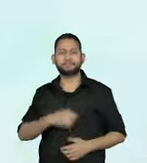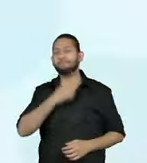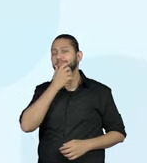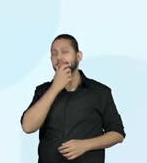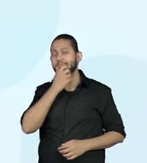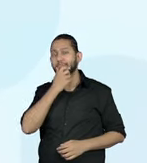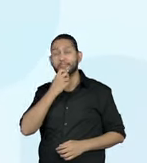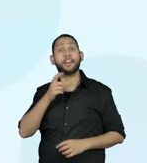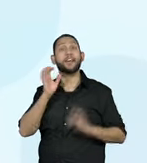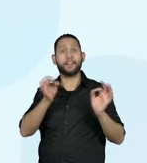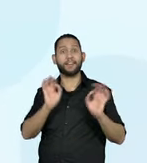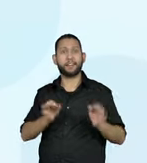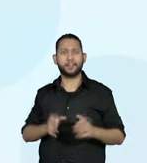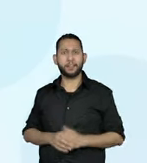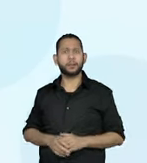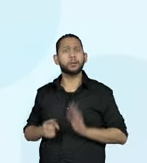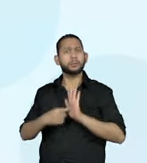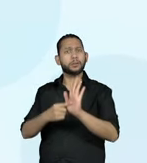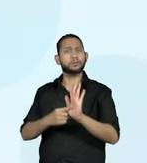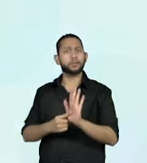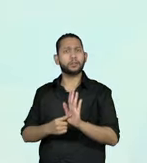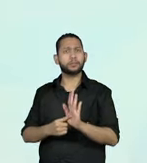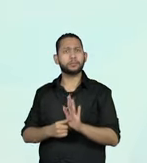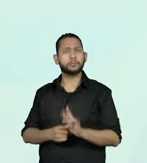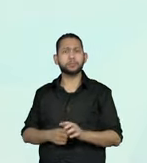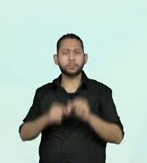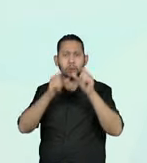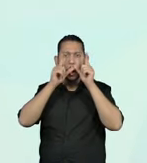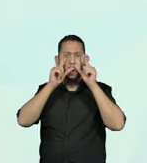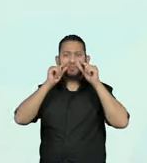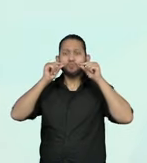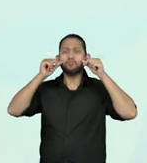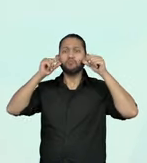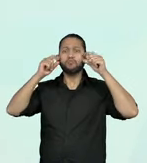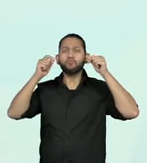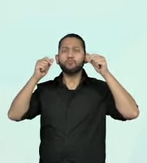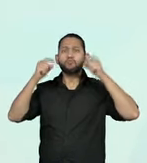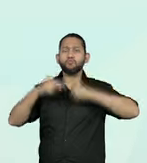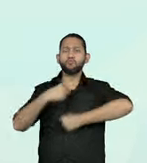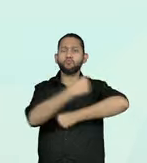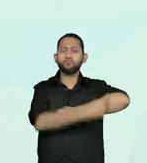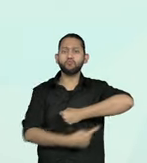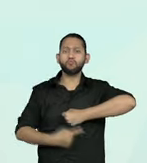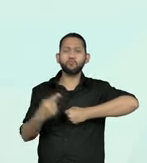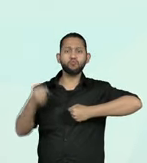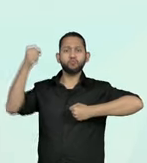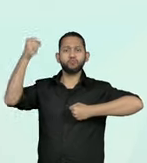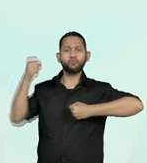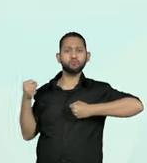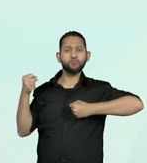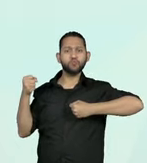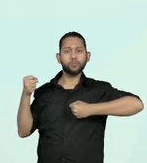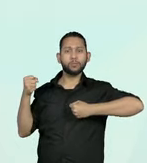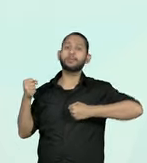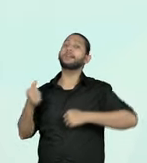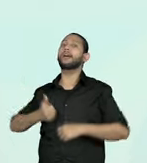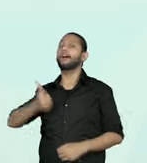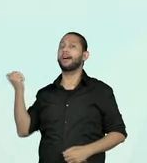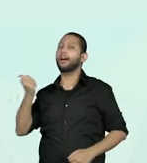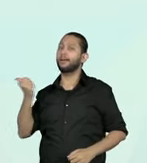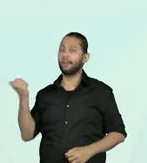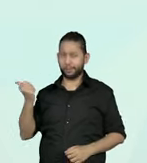crianças. Olha, esse mesmo. Não, pode mostrar, Oráculo. Esse desenho bem bonitão. É desses cabras aqui, ó, que a gente vai